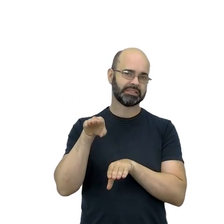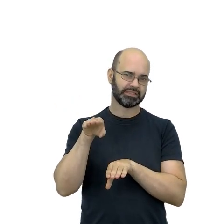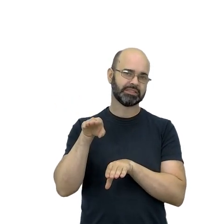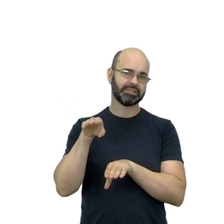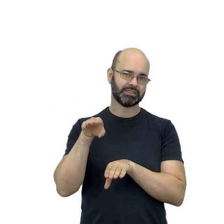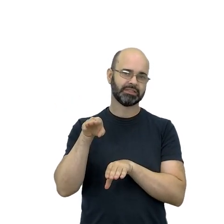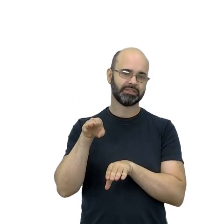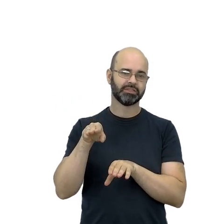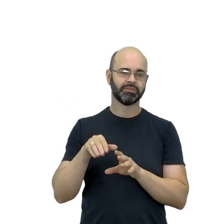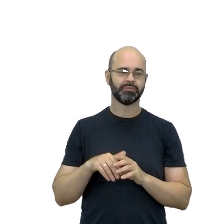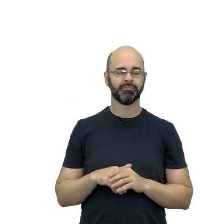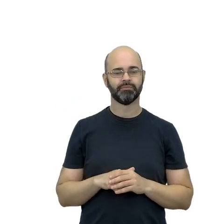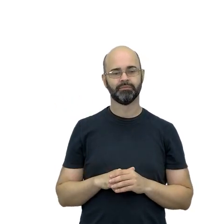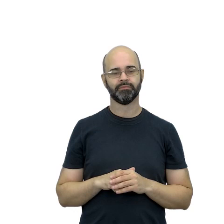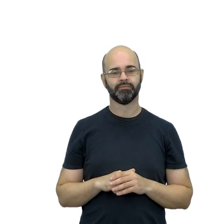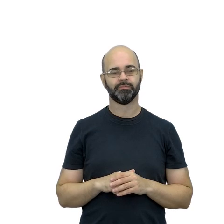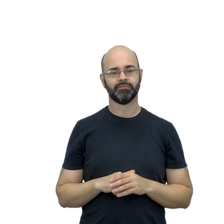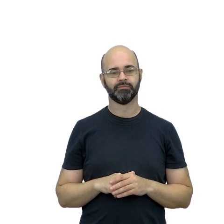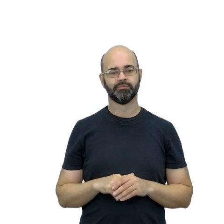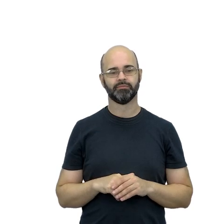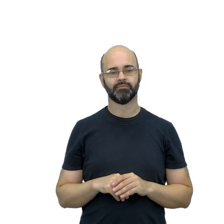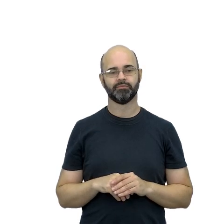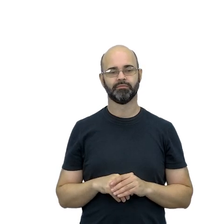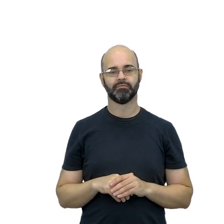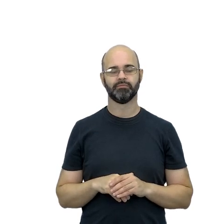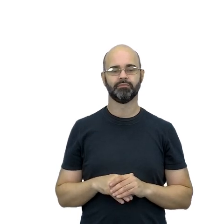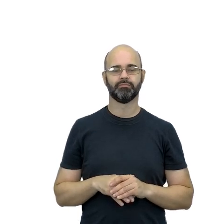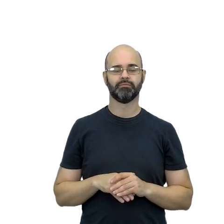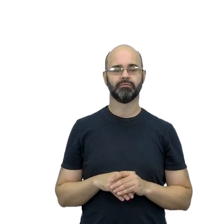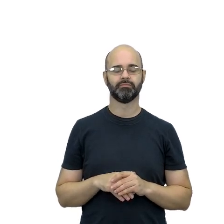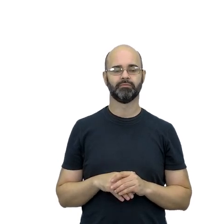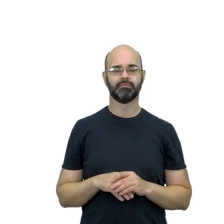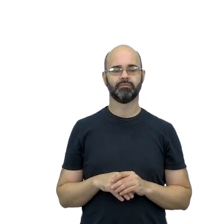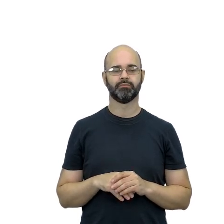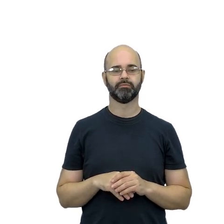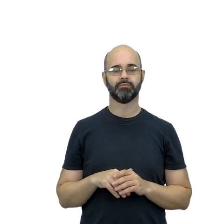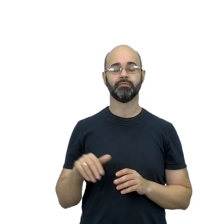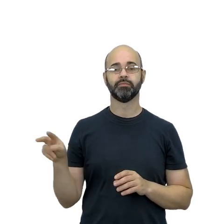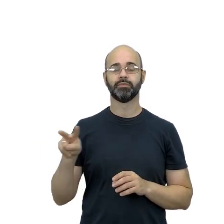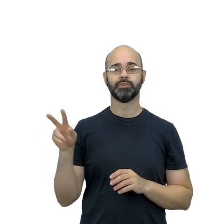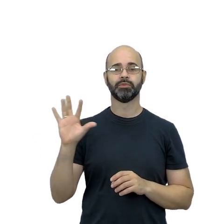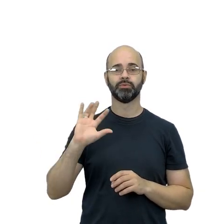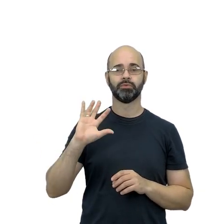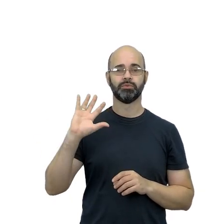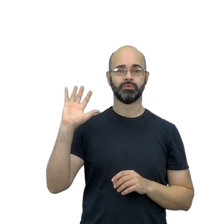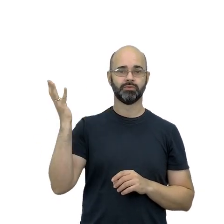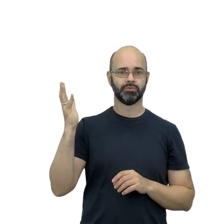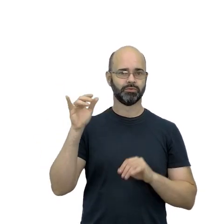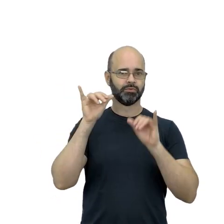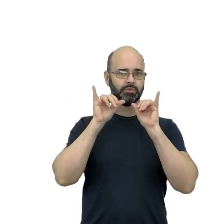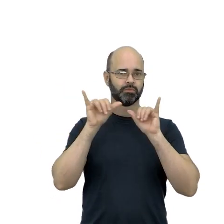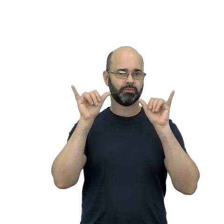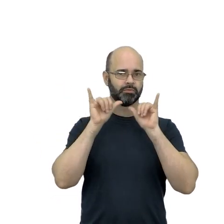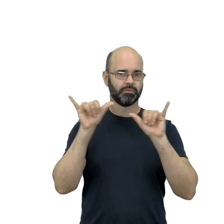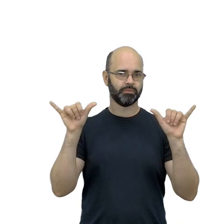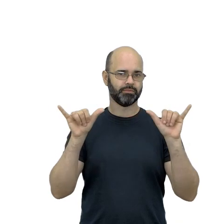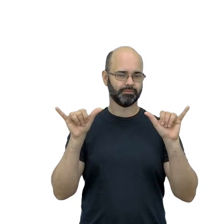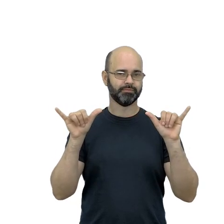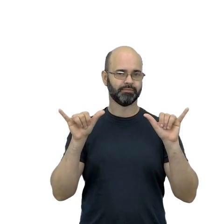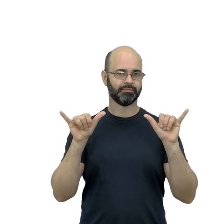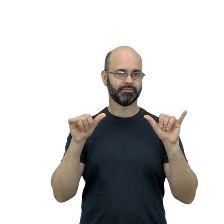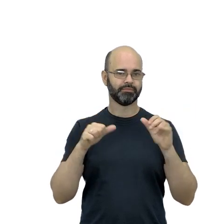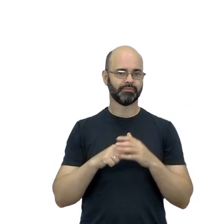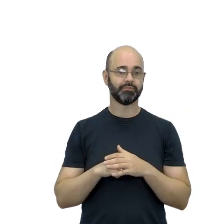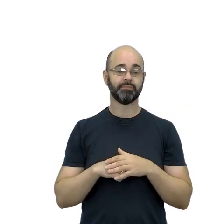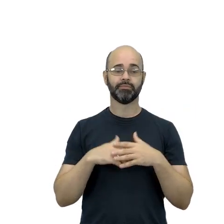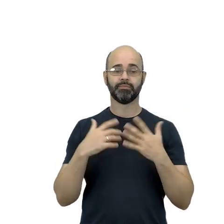em relação, né, a essas duas situações de publicação, né? Então, por